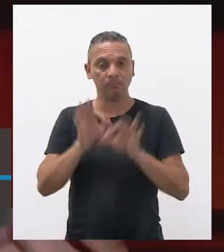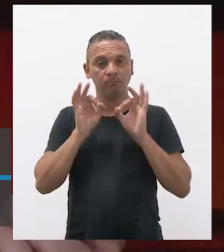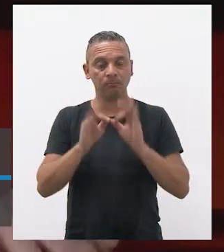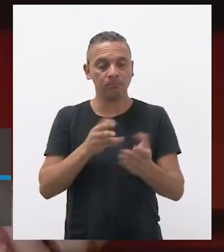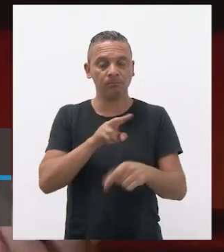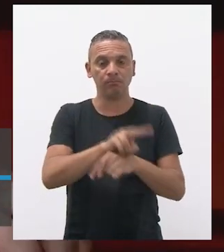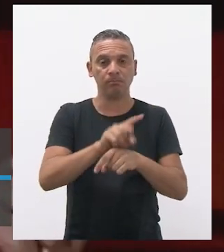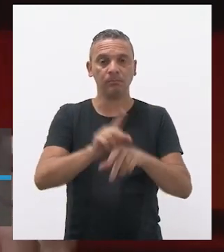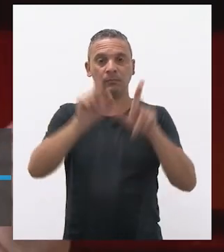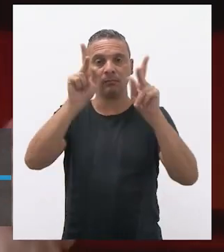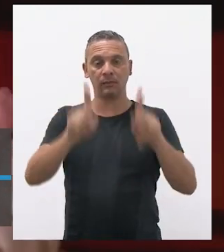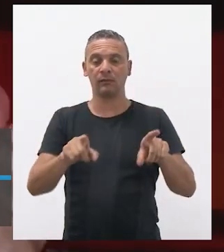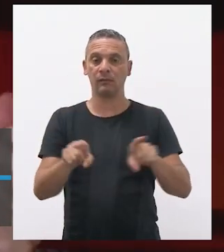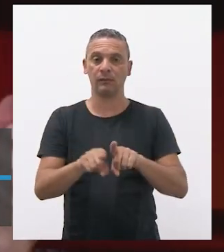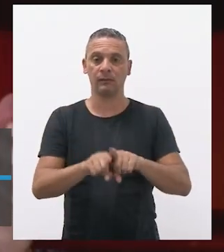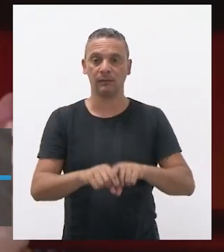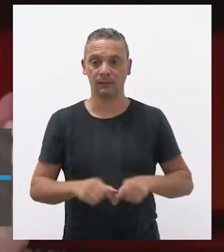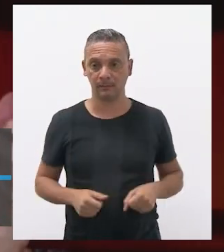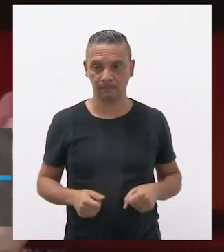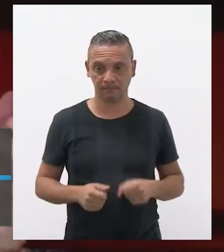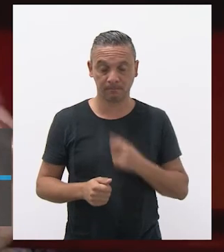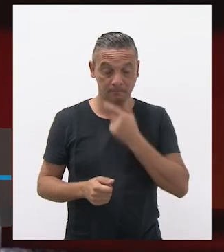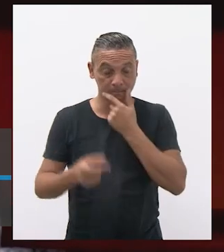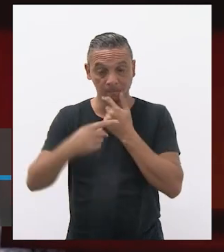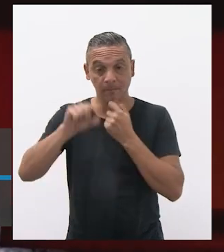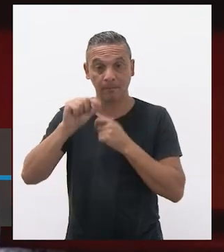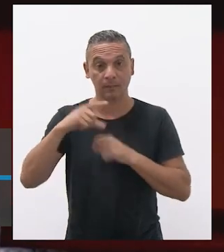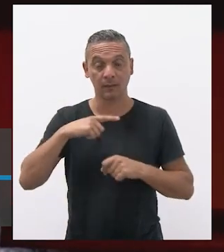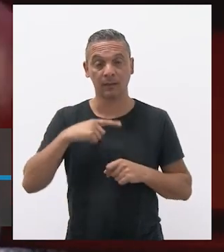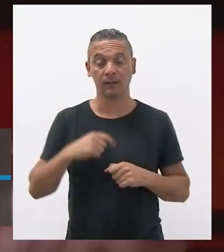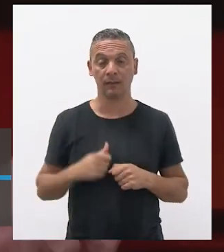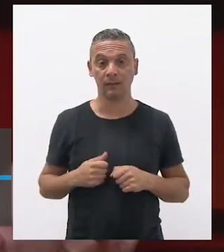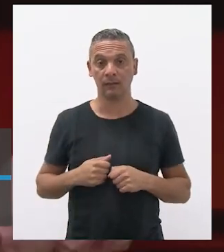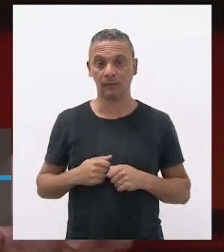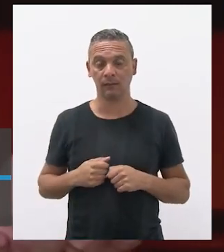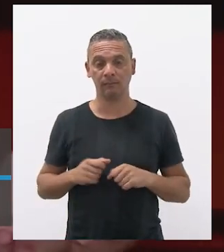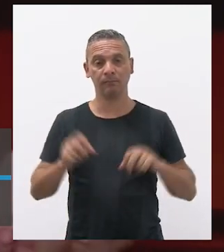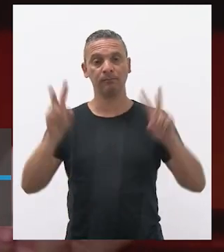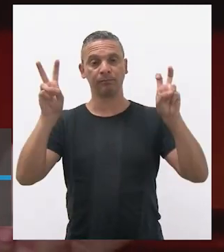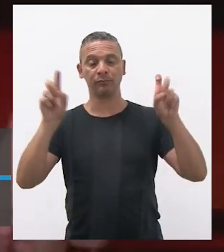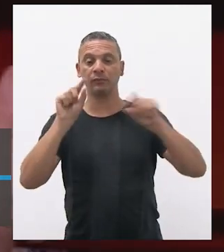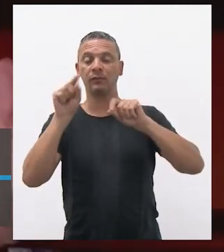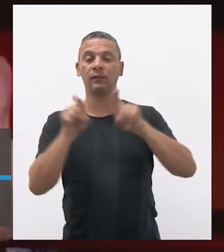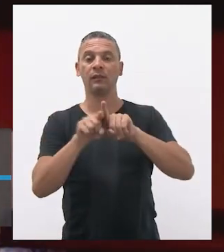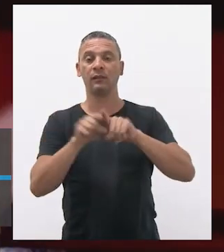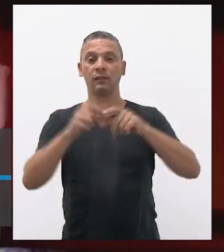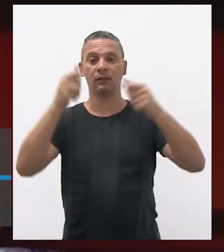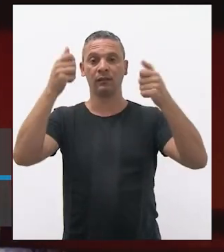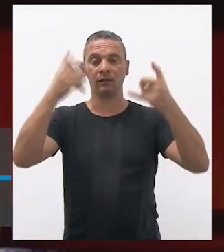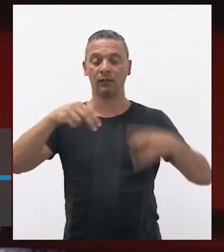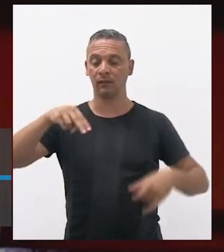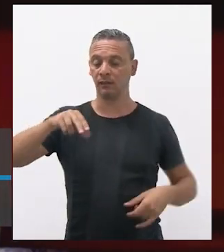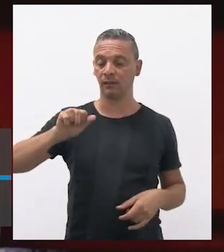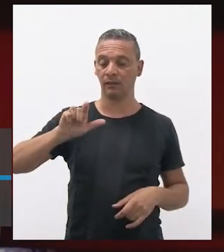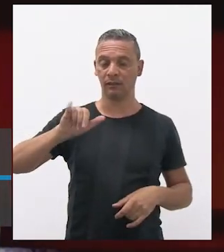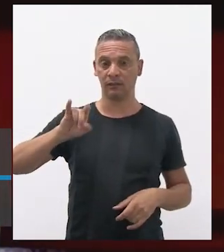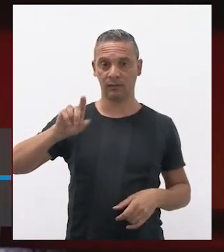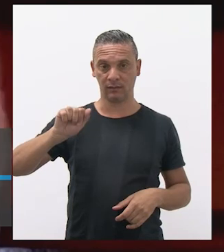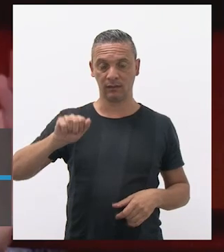sutil que ele é denominado por muitos como uma espécie de violência invisível, e dificulta, né, que as próprias mulheres se